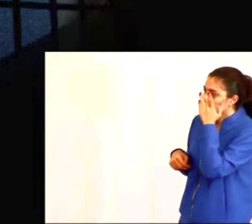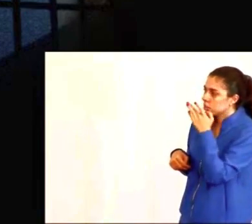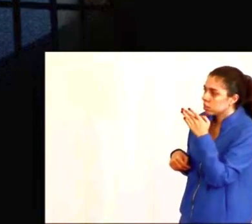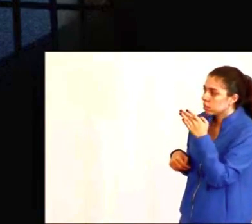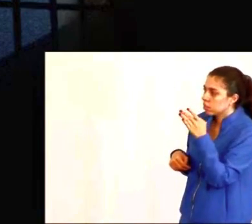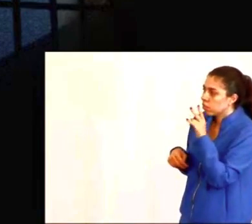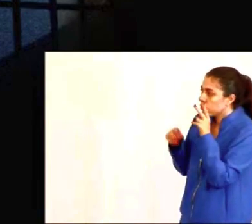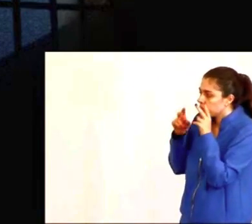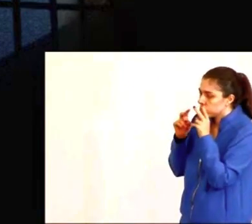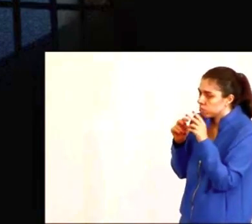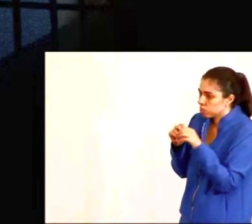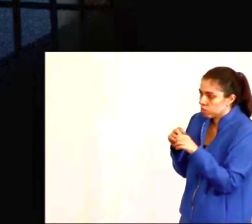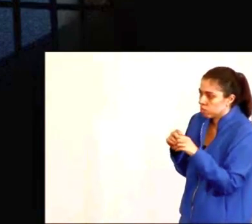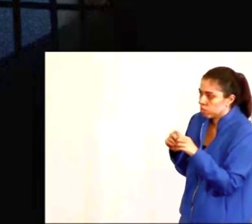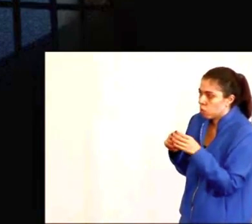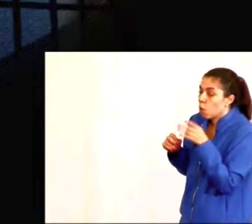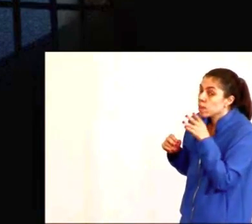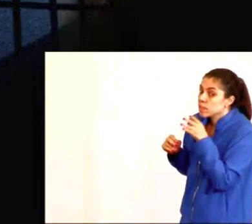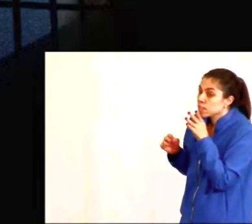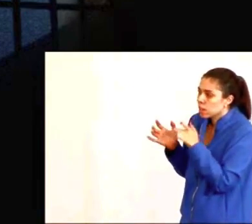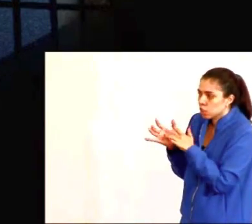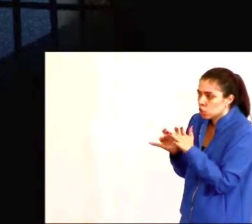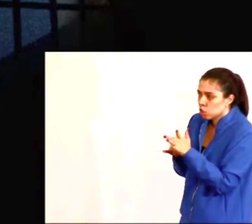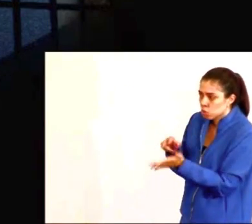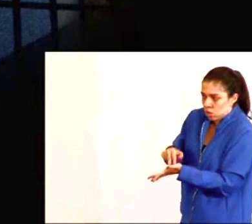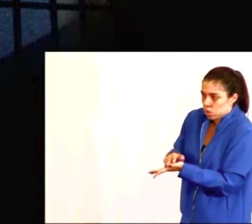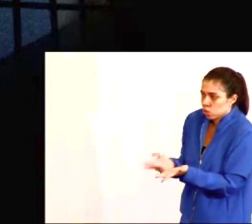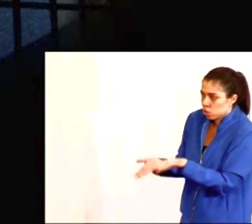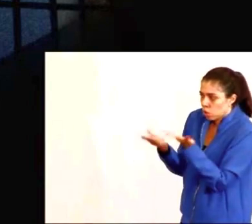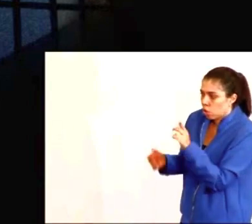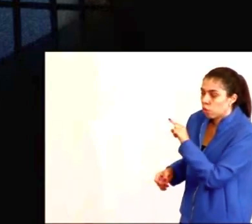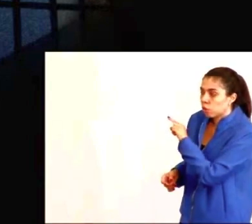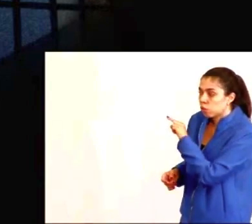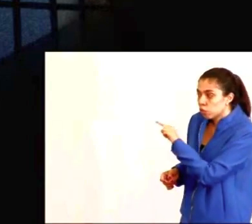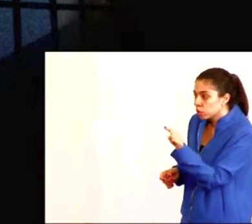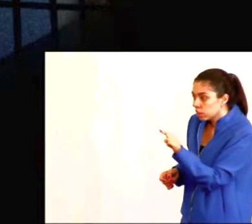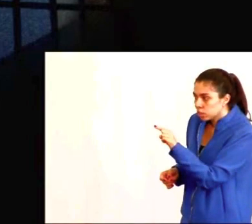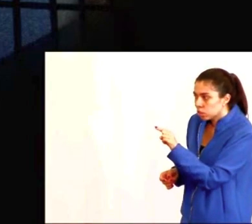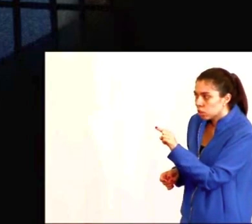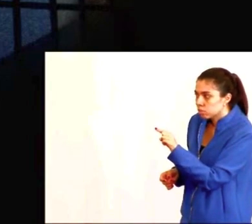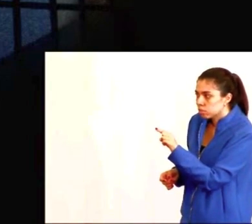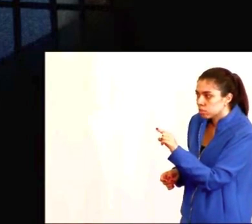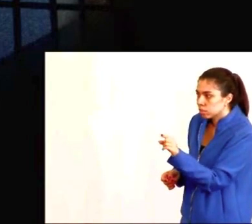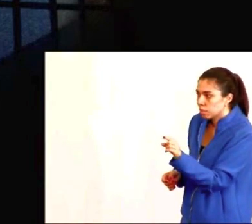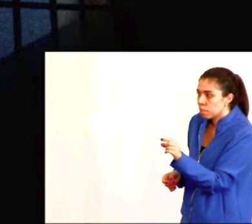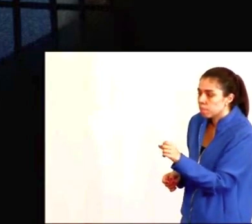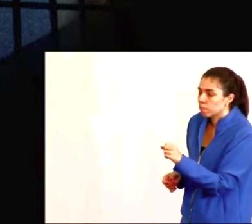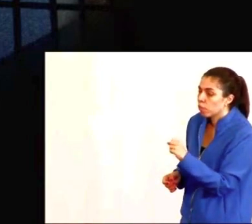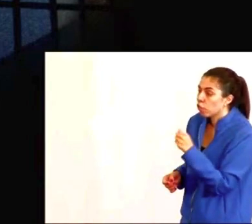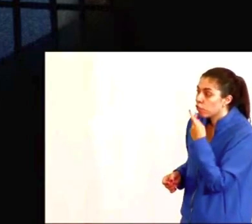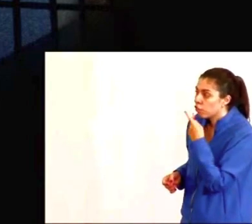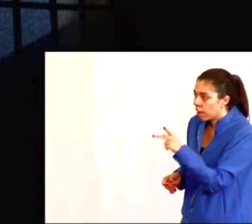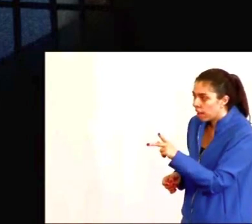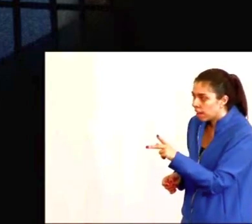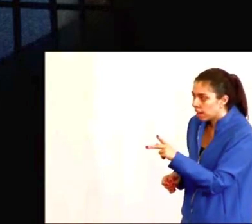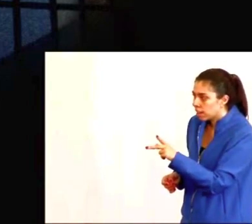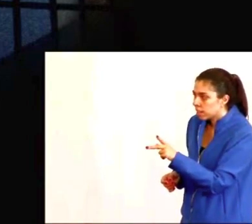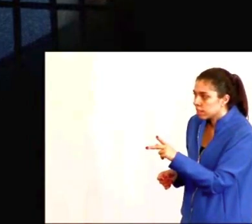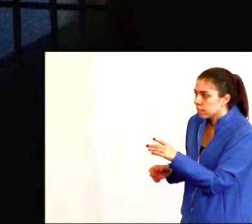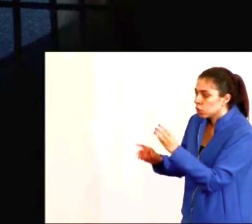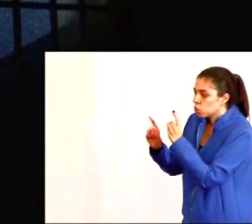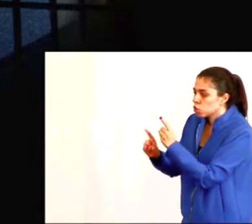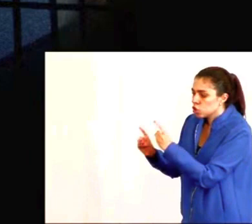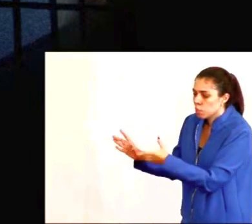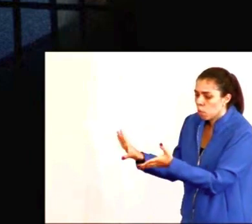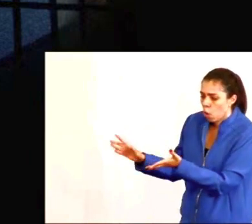o persuadiremos e vos poremos em segurança. Eles, recebendo o dinheiro, fizeram